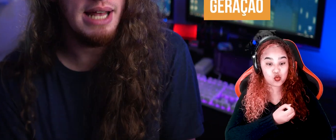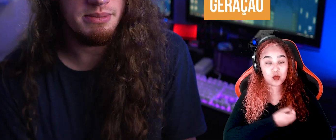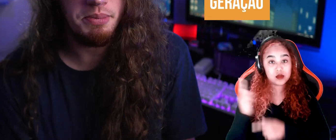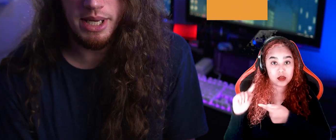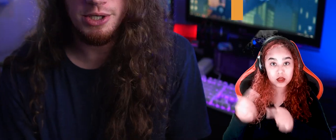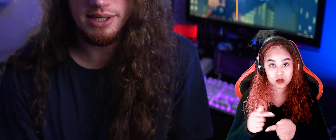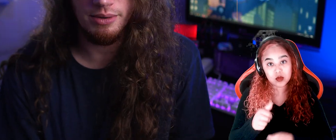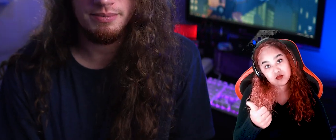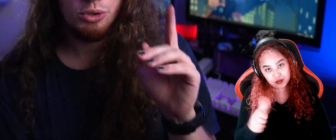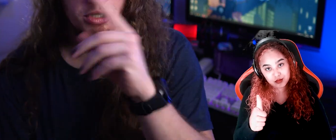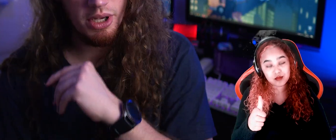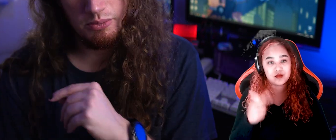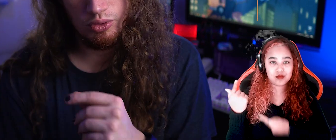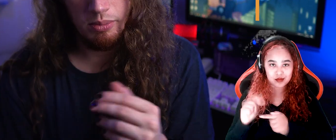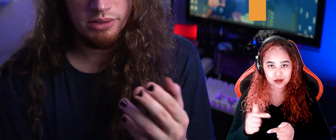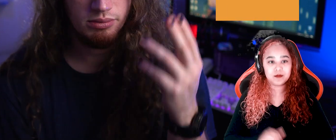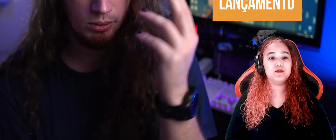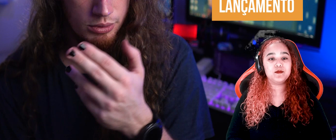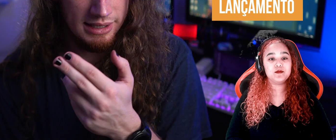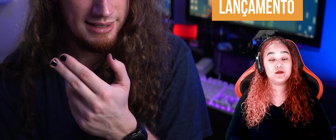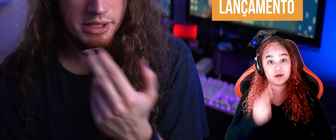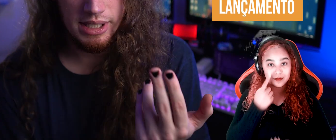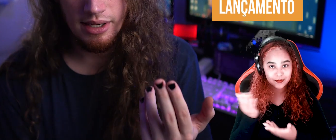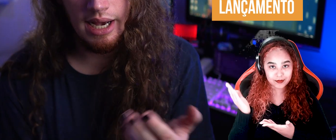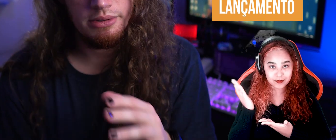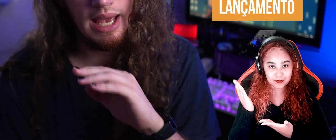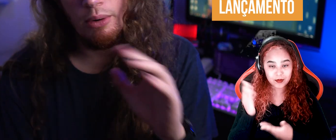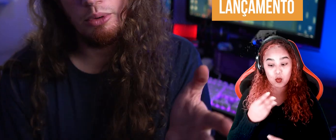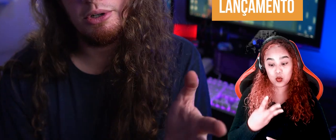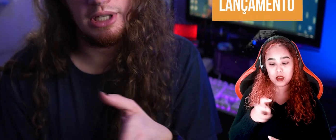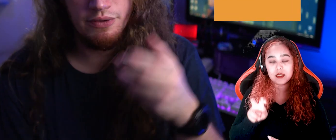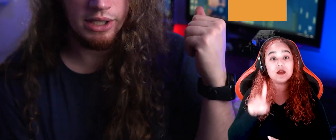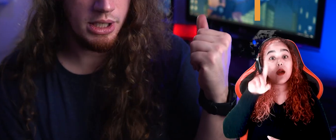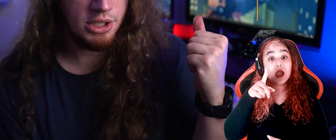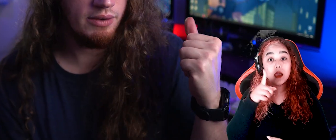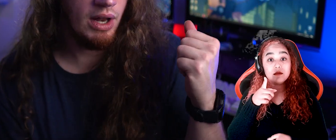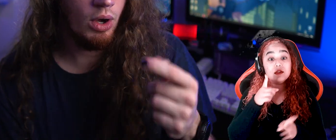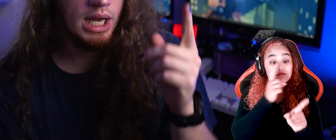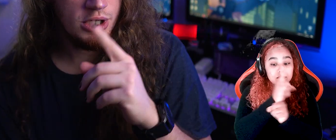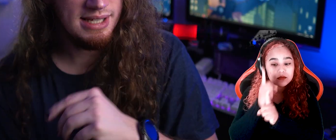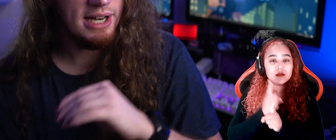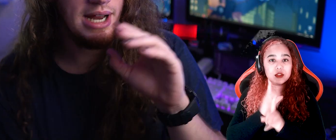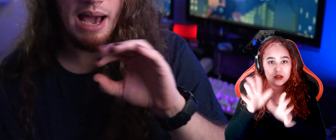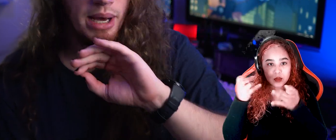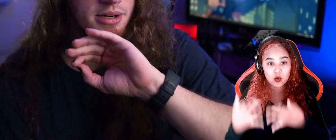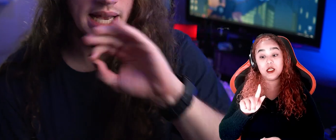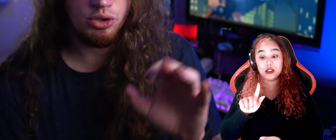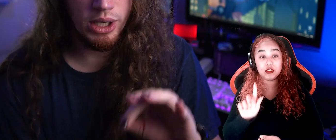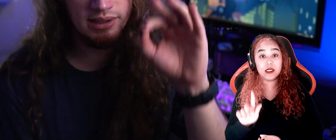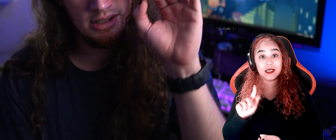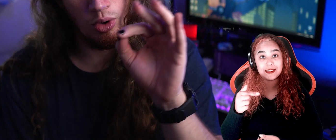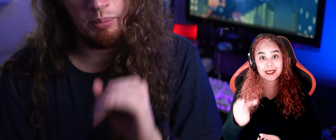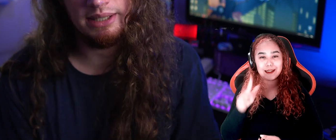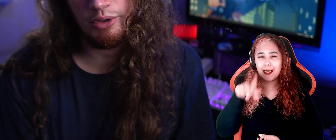caso, ele é de 11ª geração. Os dois próximos números, o 35 nesse caso, é o número de identificador que a gente já falou. E o G7 é a parte